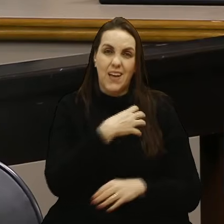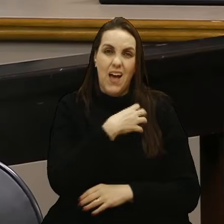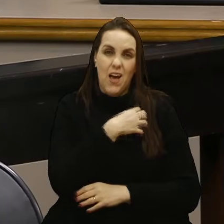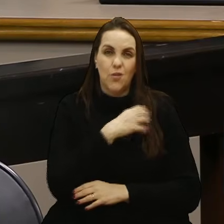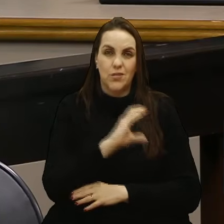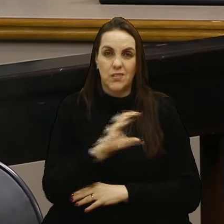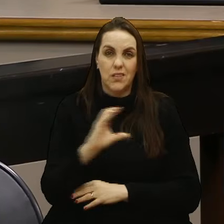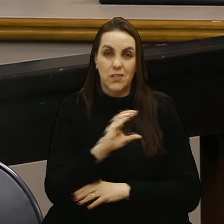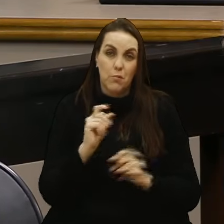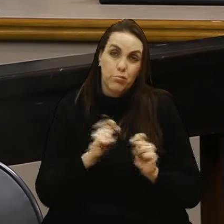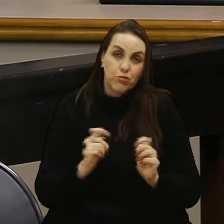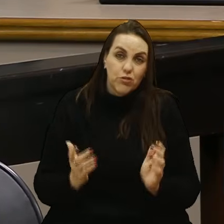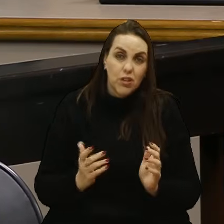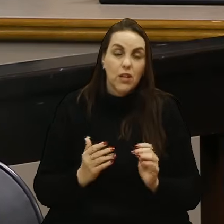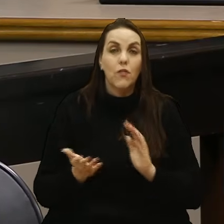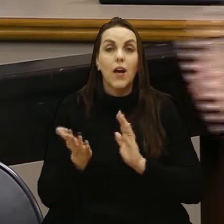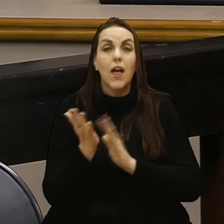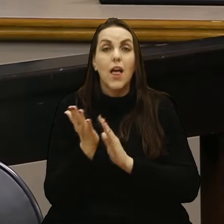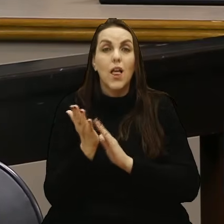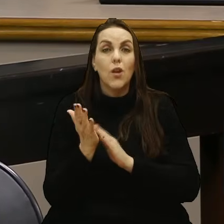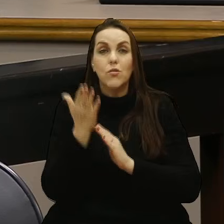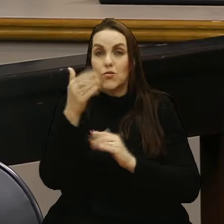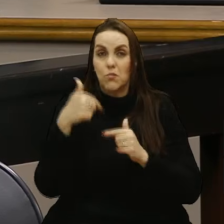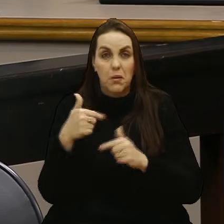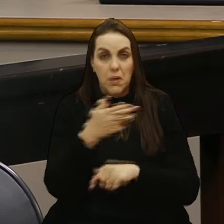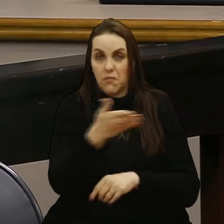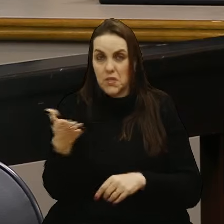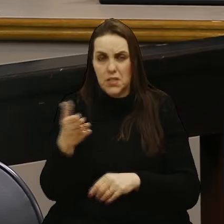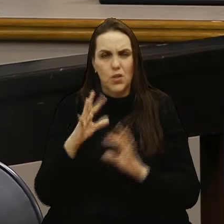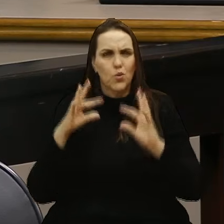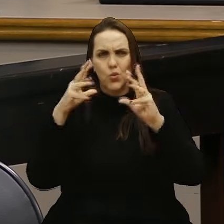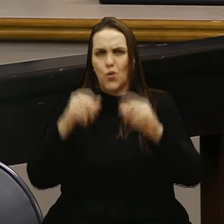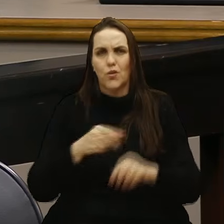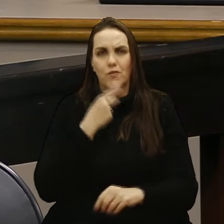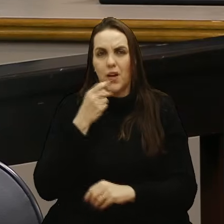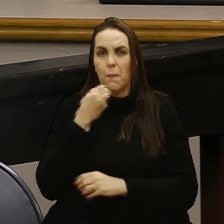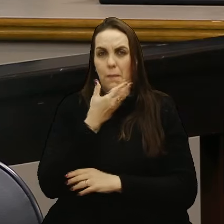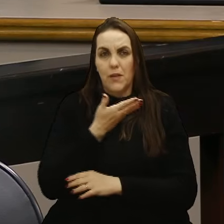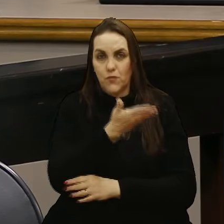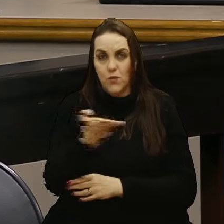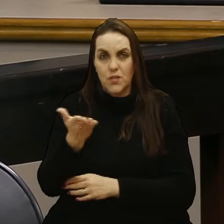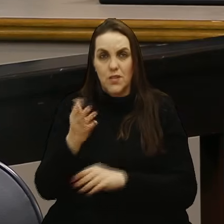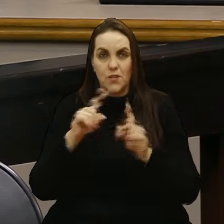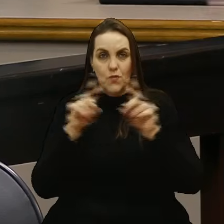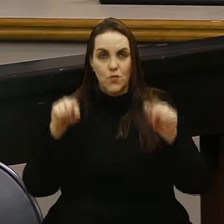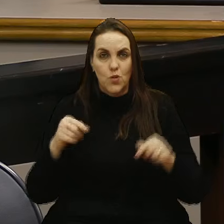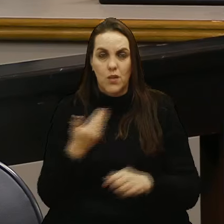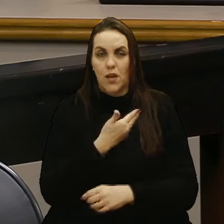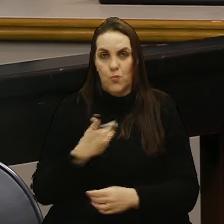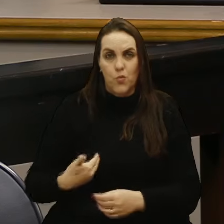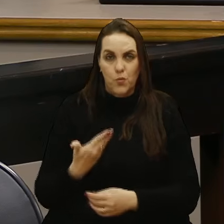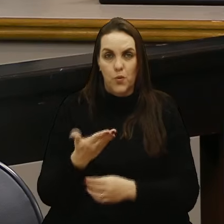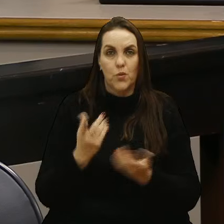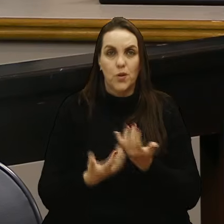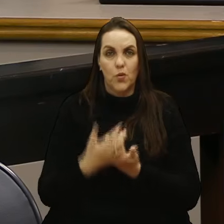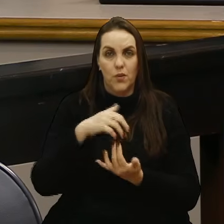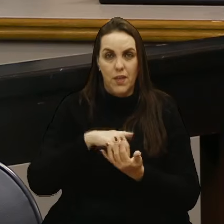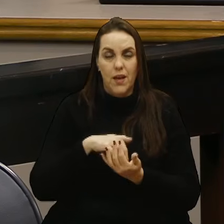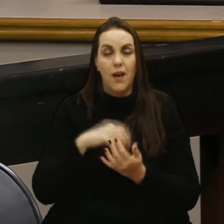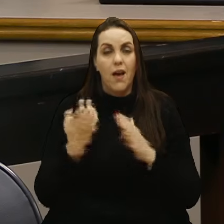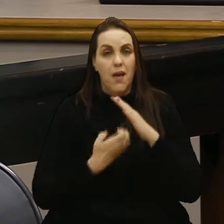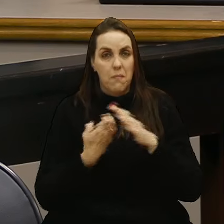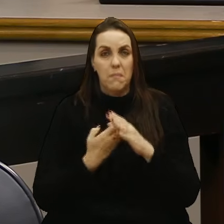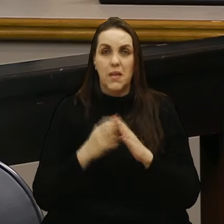elogiando o trabalho dos senhores, que é unanimidade na cidade, todo mundo fala bem de vocês, né? É uma empresa que é exemplo, né? Como o vereador Lucas já